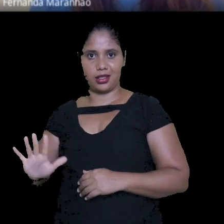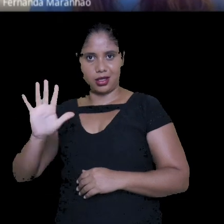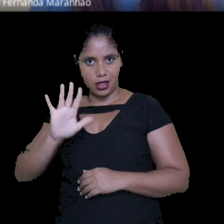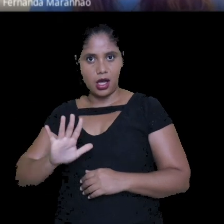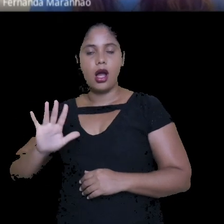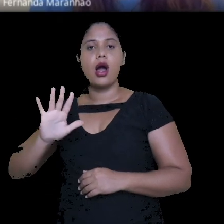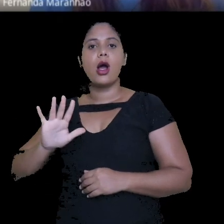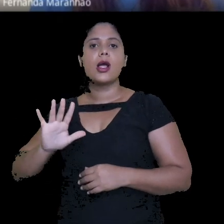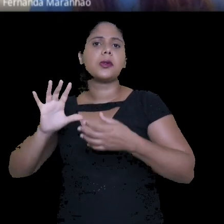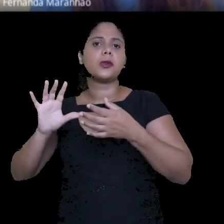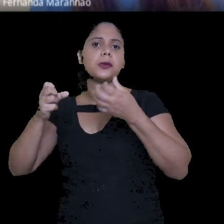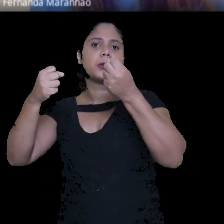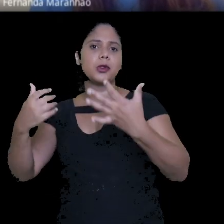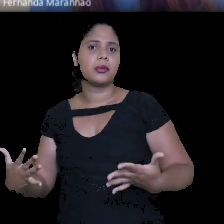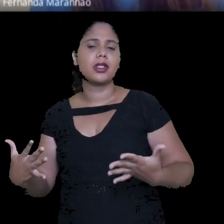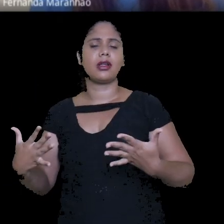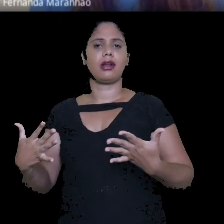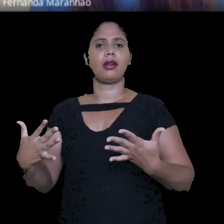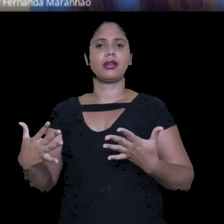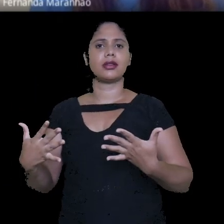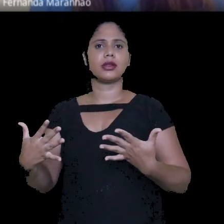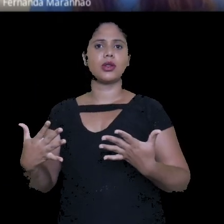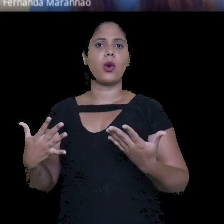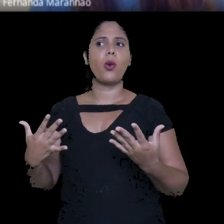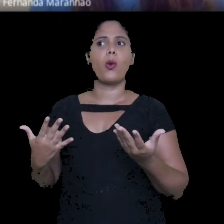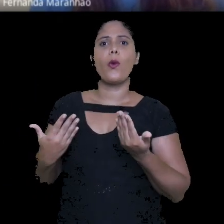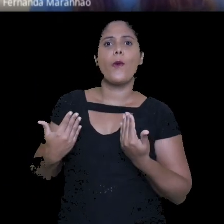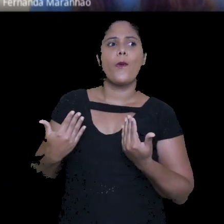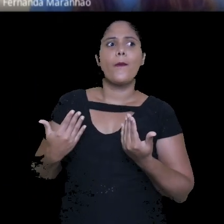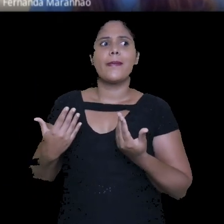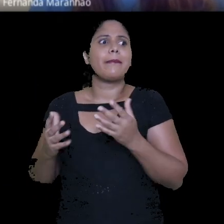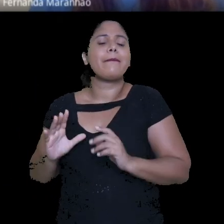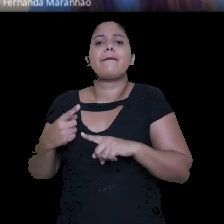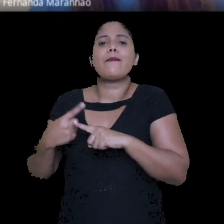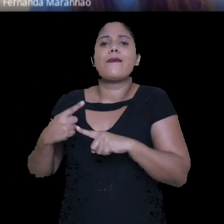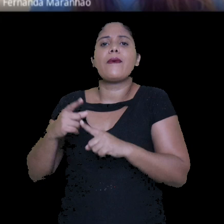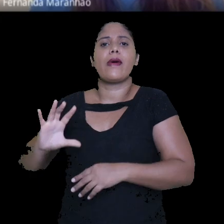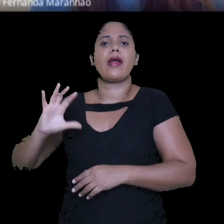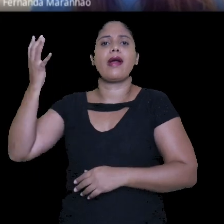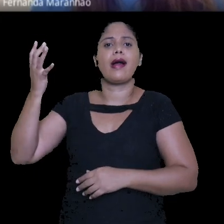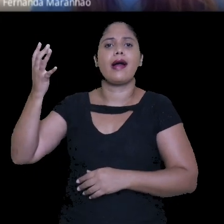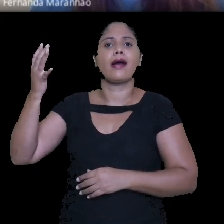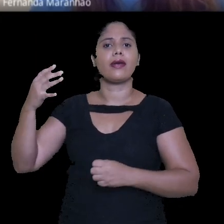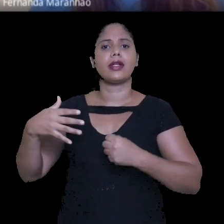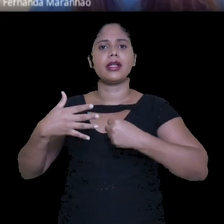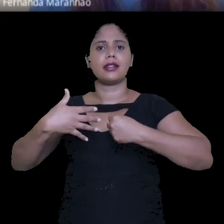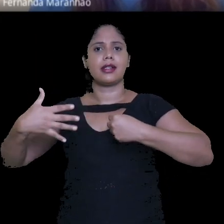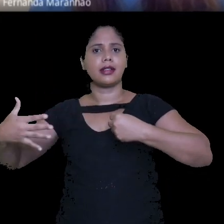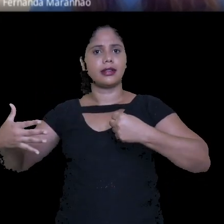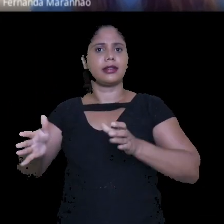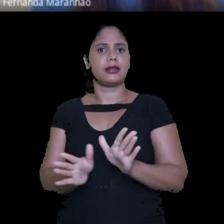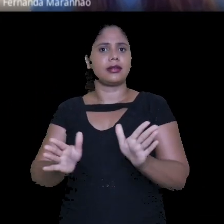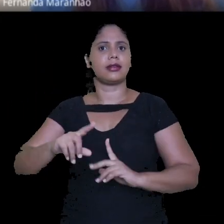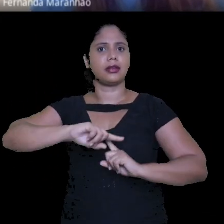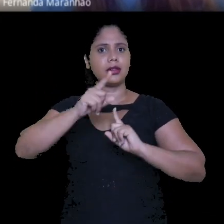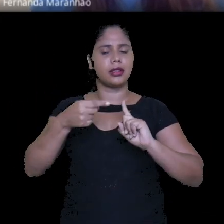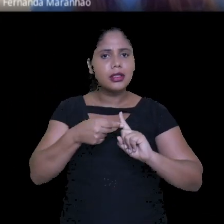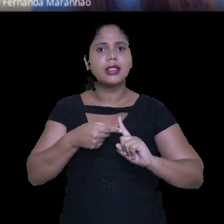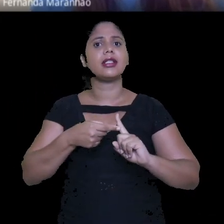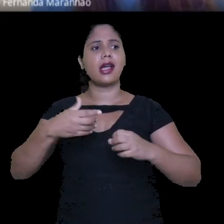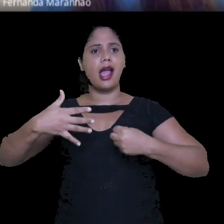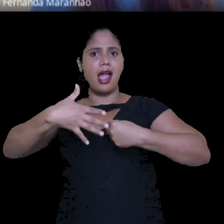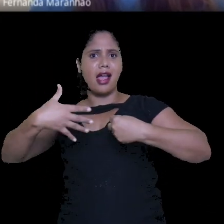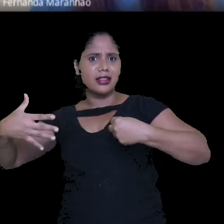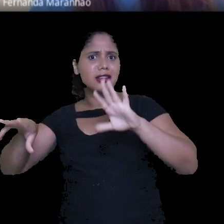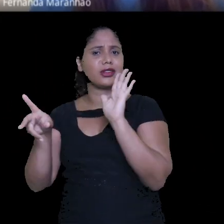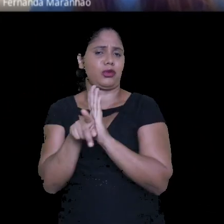partos prematuros e outras complicações. Nós sabemos que existem alterações fisiológicas da gravidez, pelas quais toda